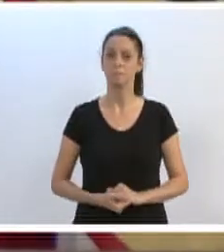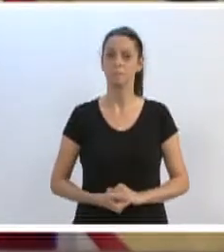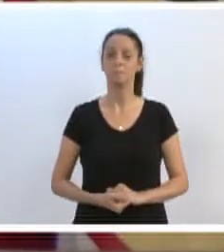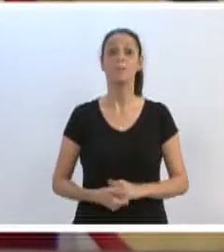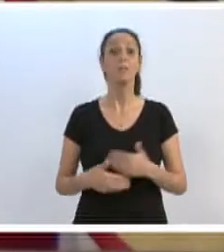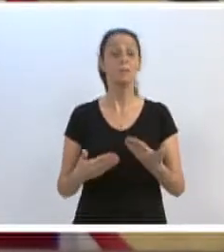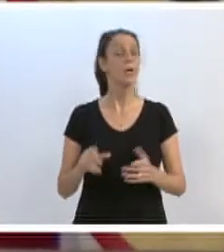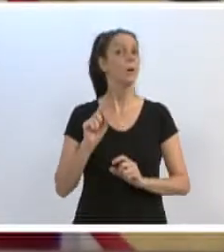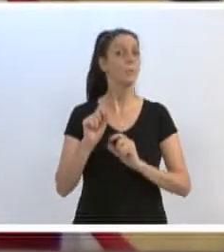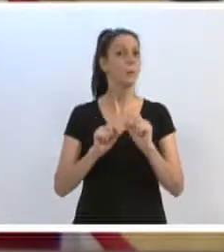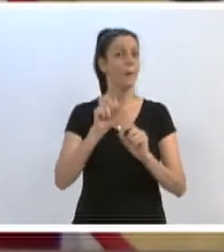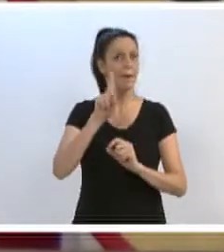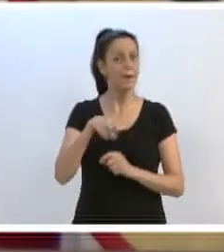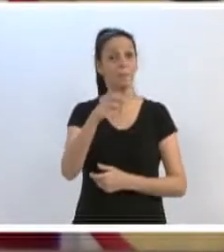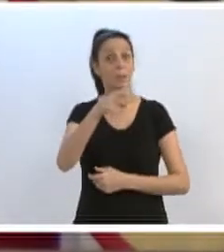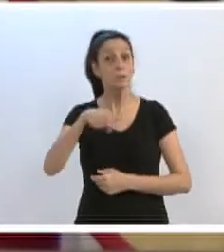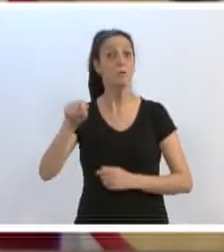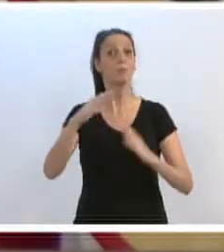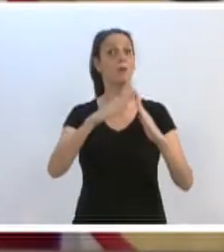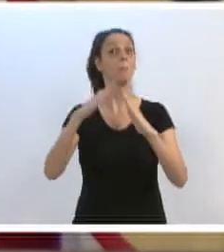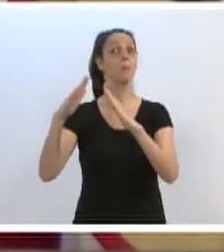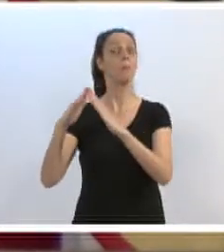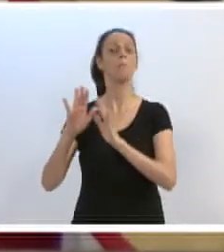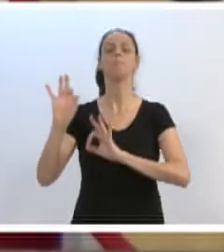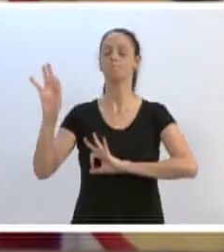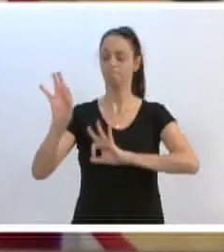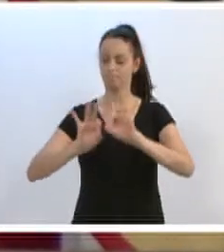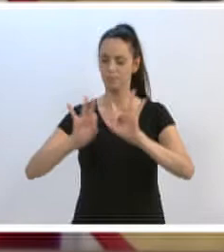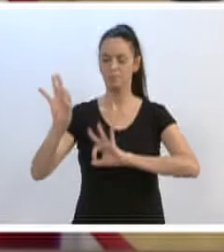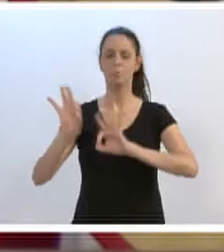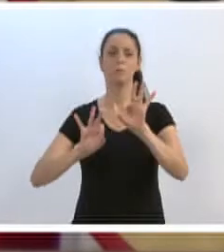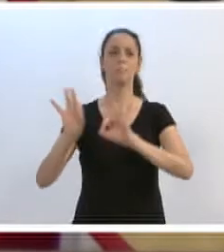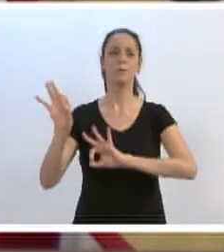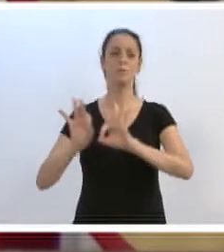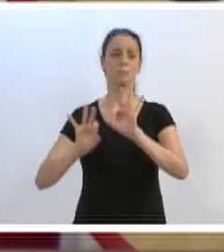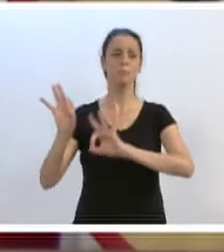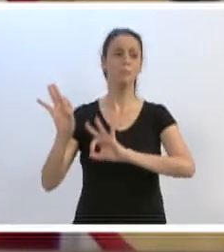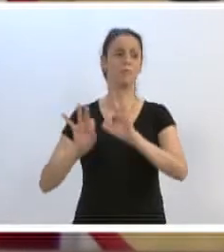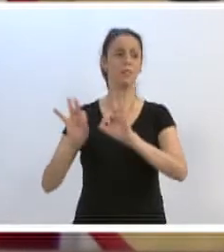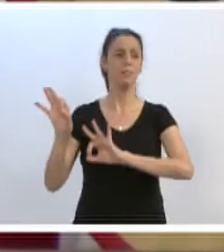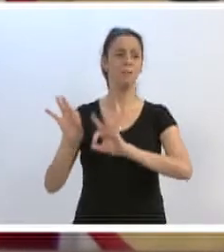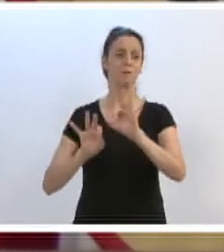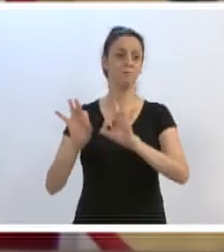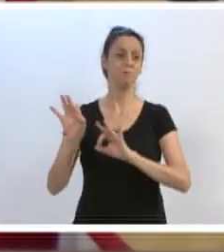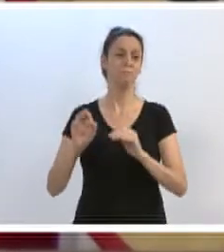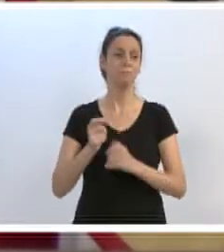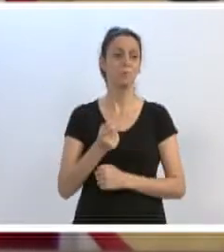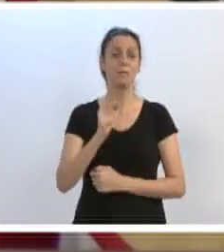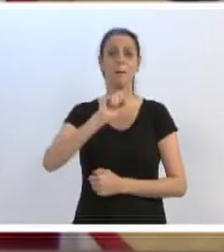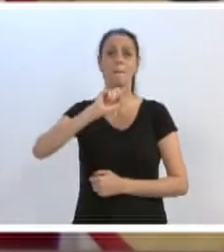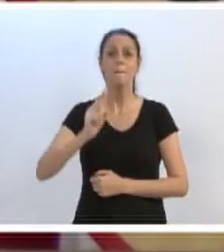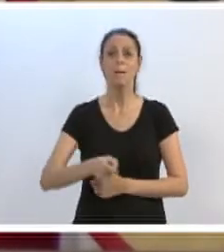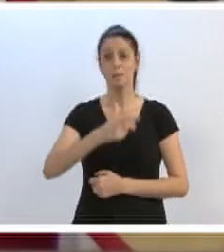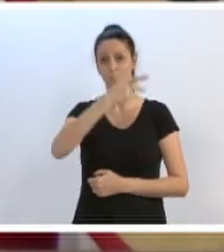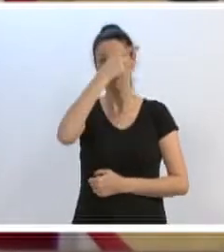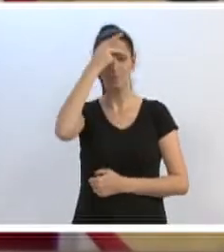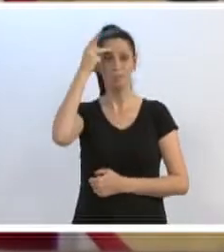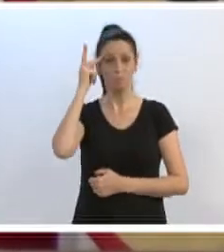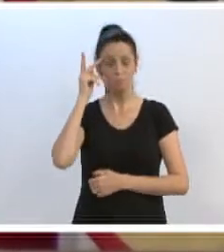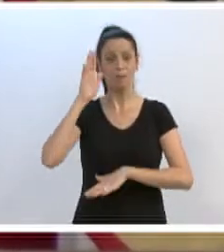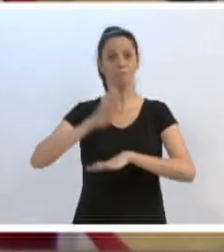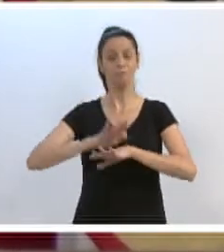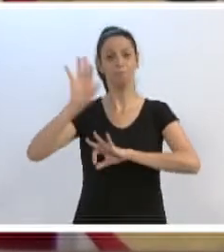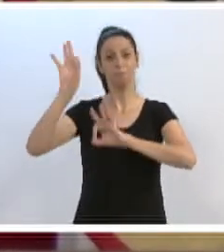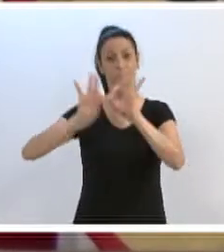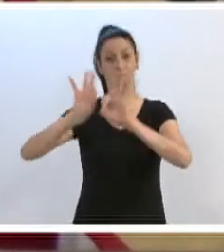Isso se chama uma associação, se chama organização. Quase 1.000 pessoas nesse evento, se chama o quê?